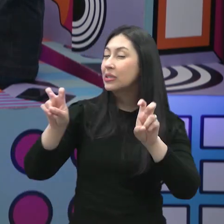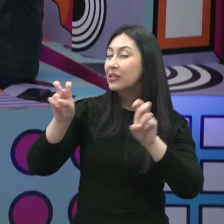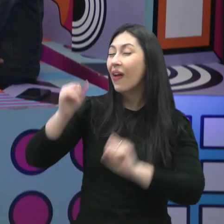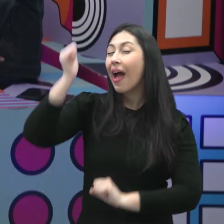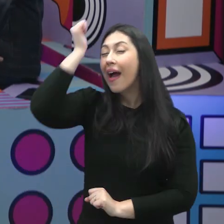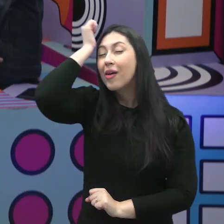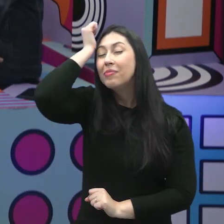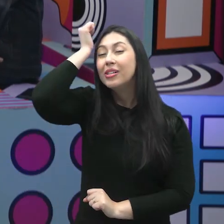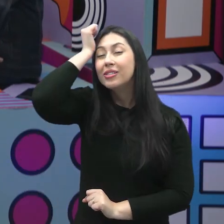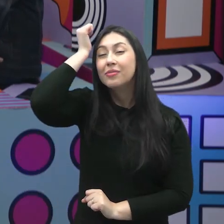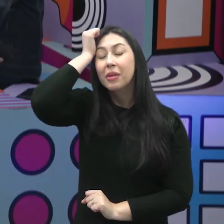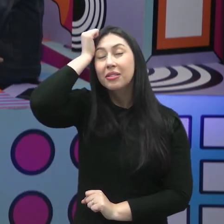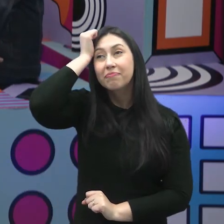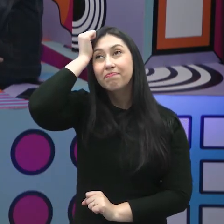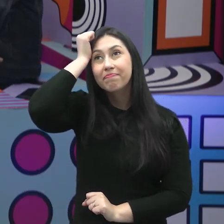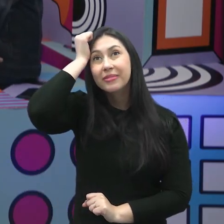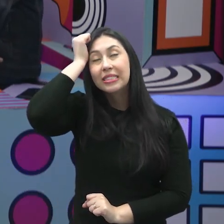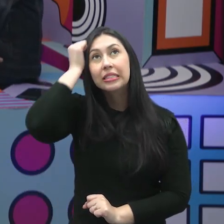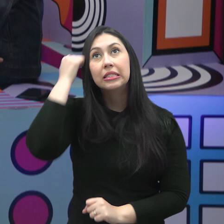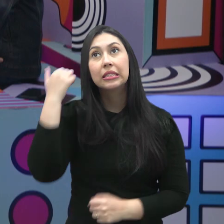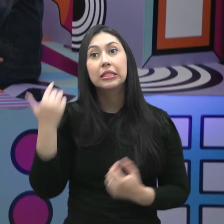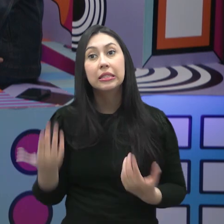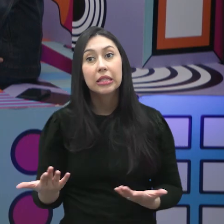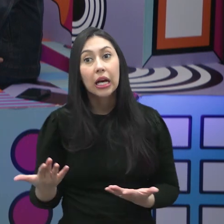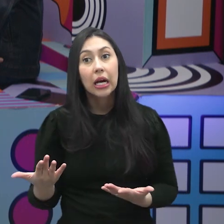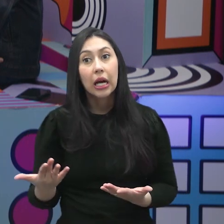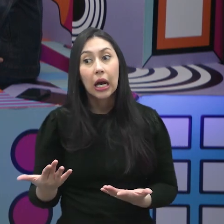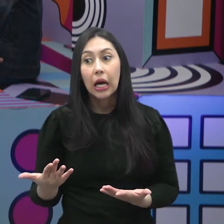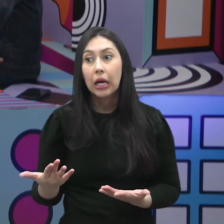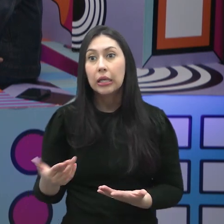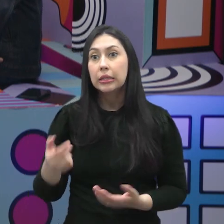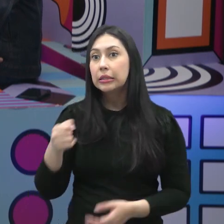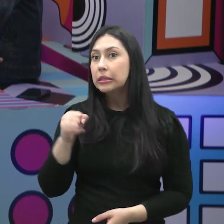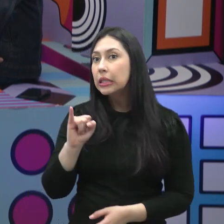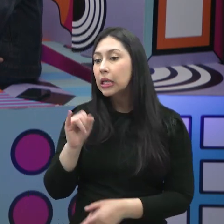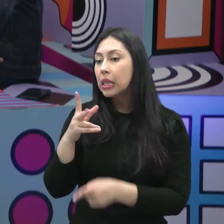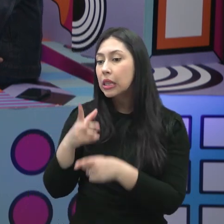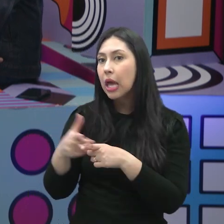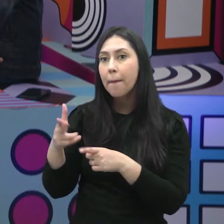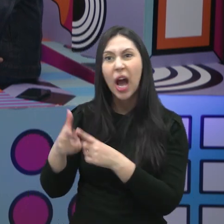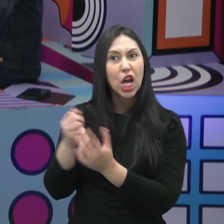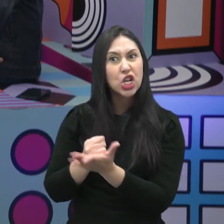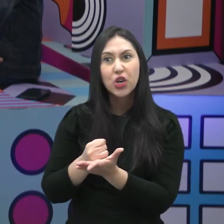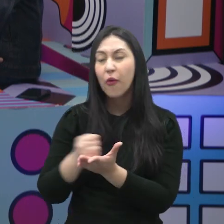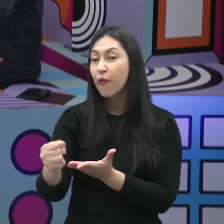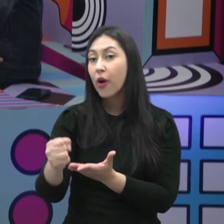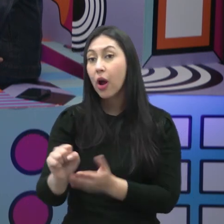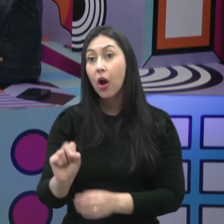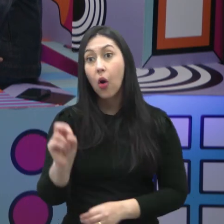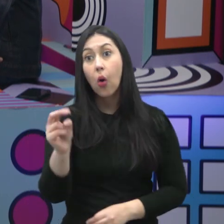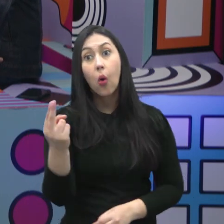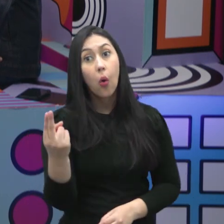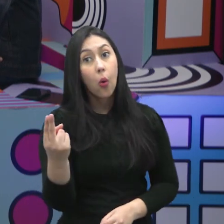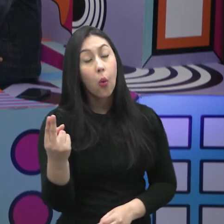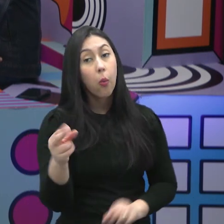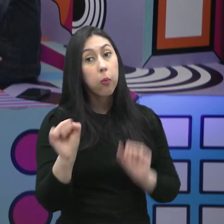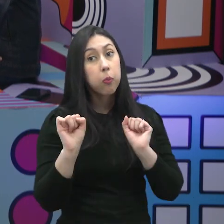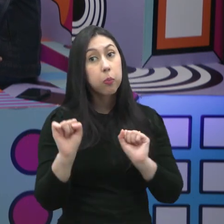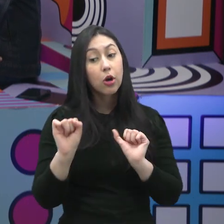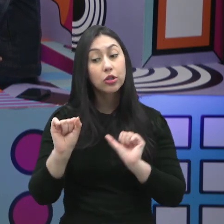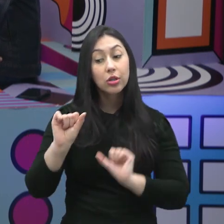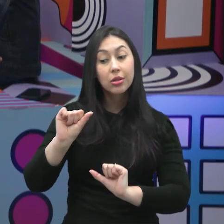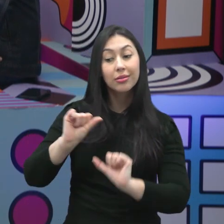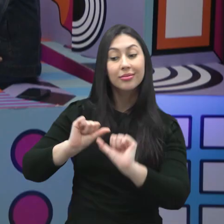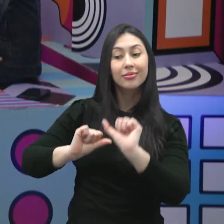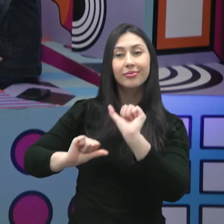Questão de arrependimento. É, de fato, uma coisa que é permanente Ou quer dizer, tem algum jeito